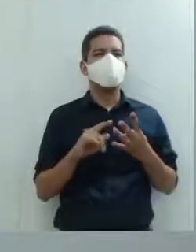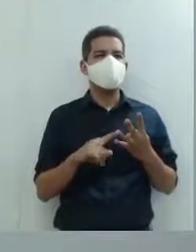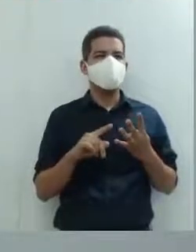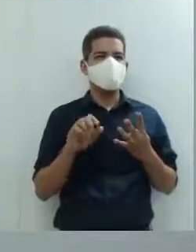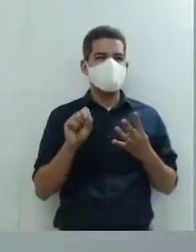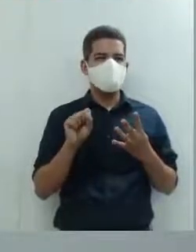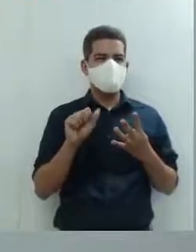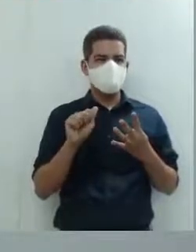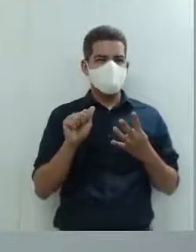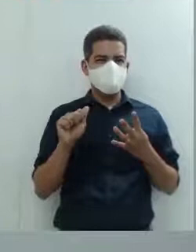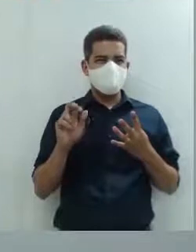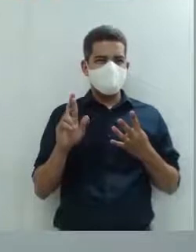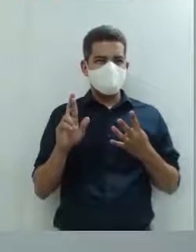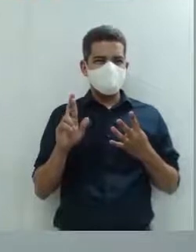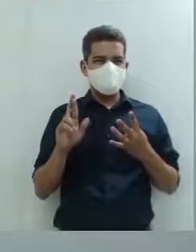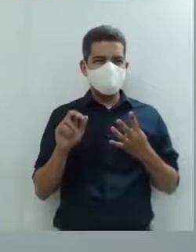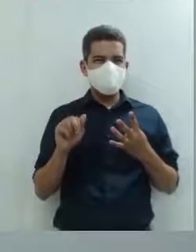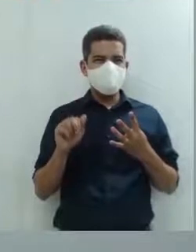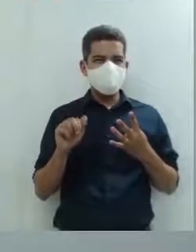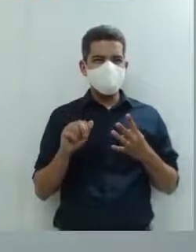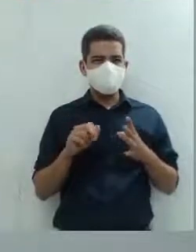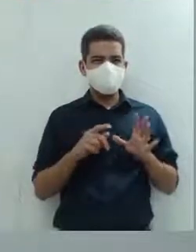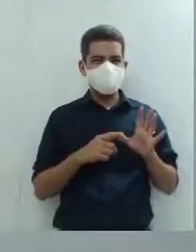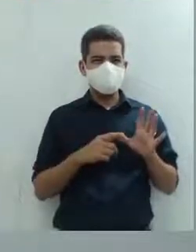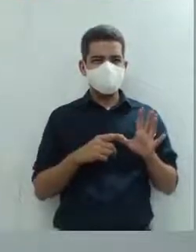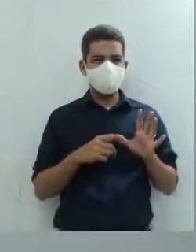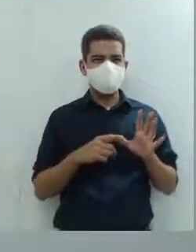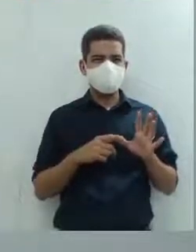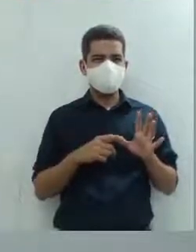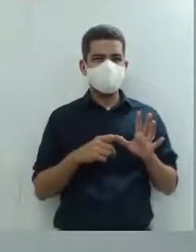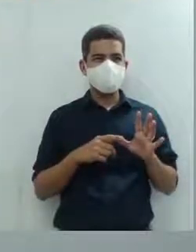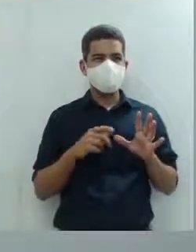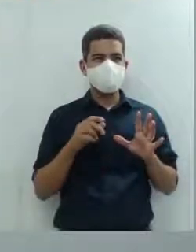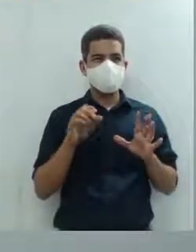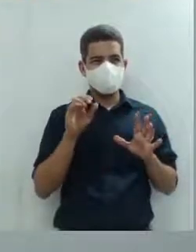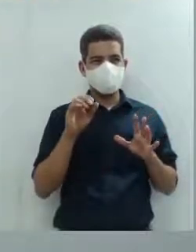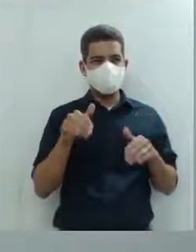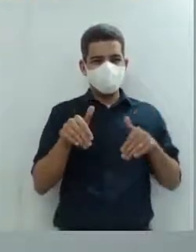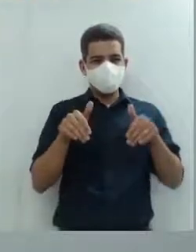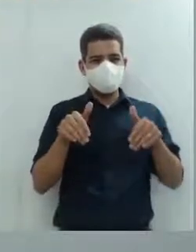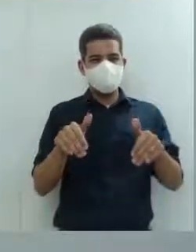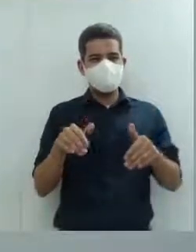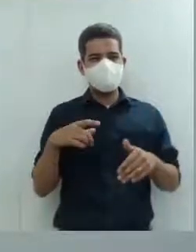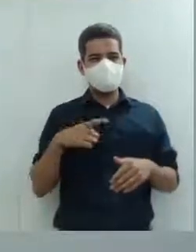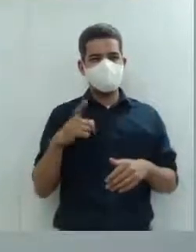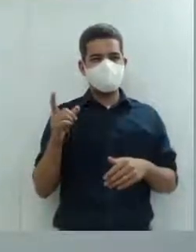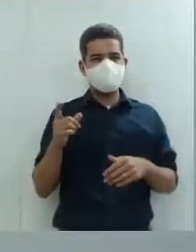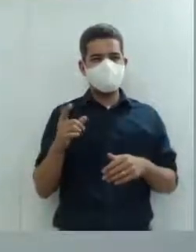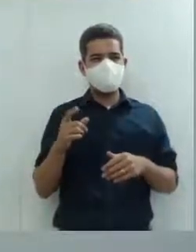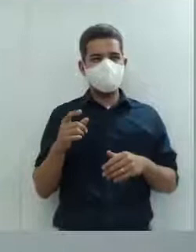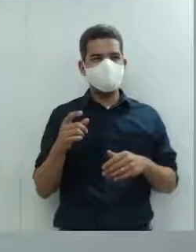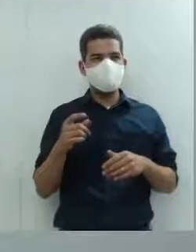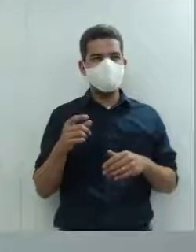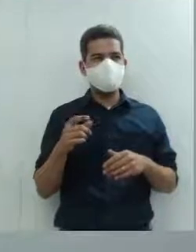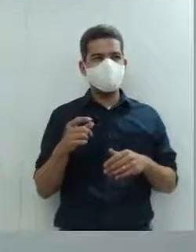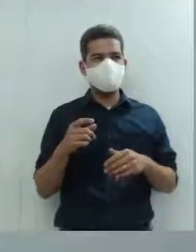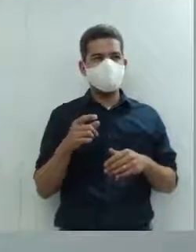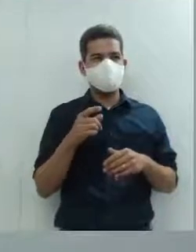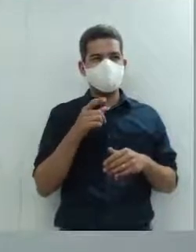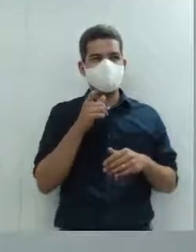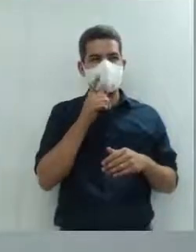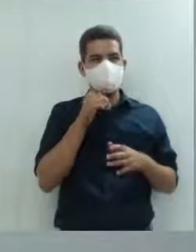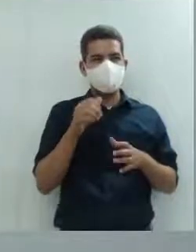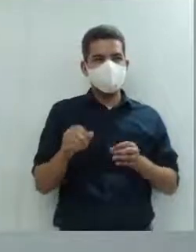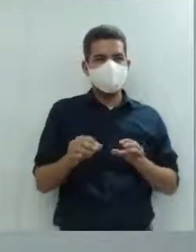do Saara, corrente fria na frente. Deserto lá da Austrália, corrente fria na frente. Corrente fria, a